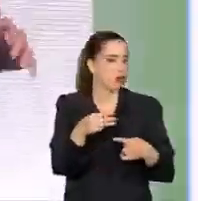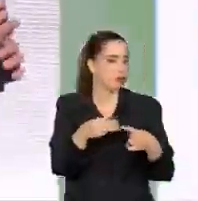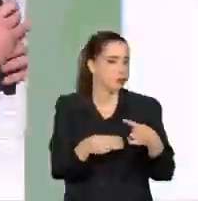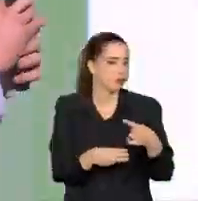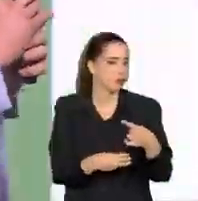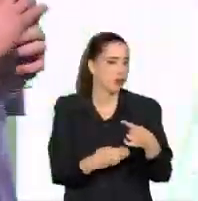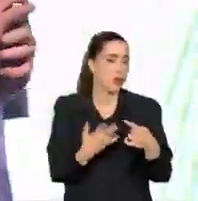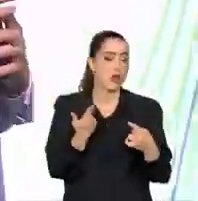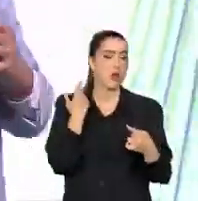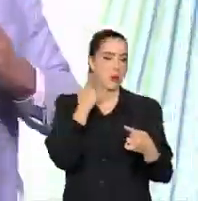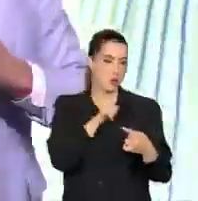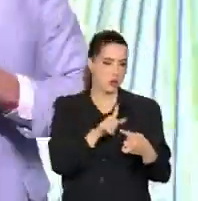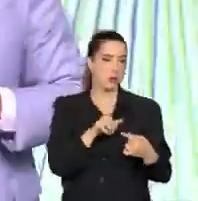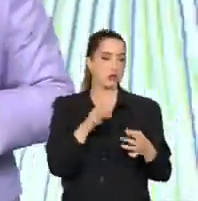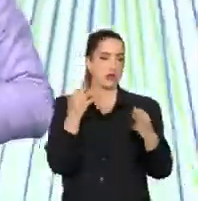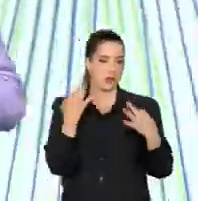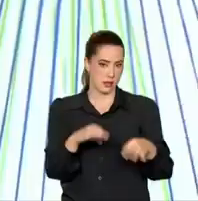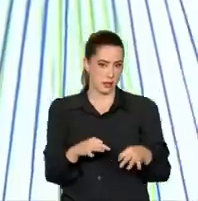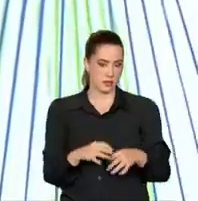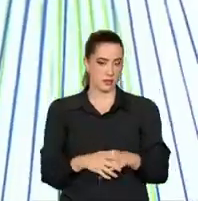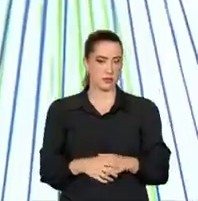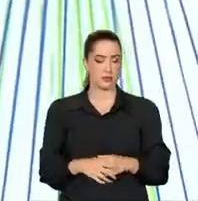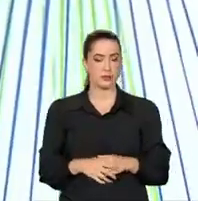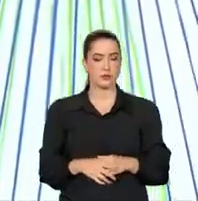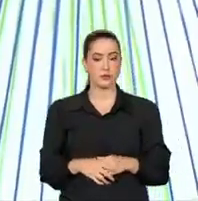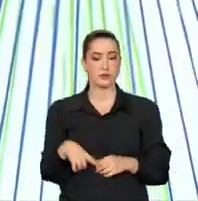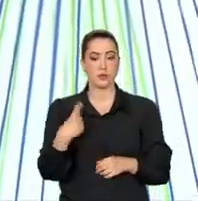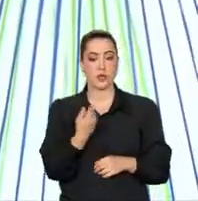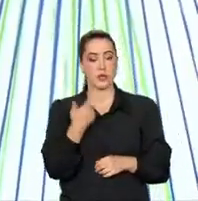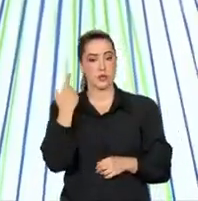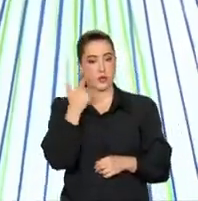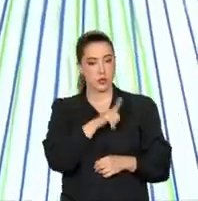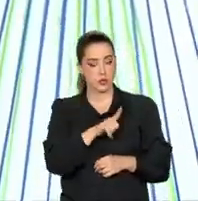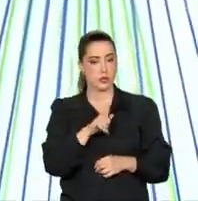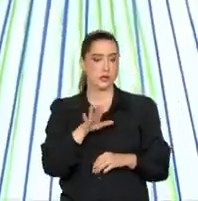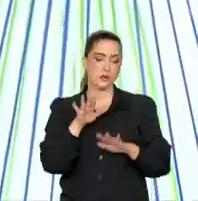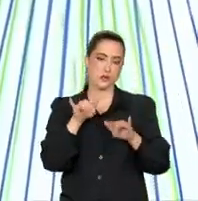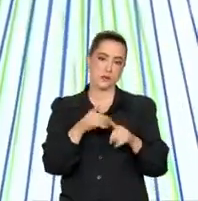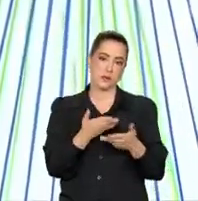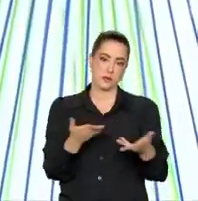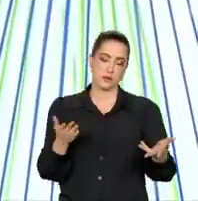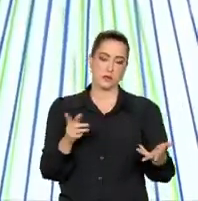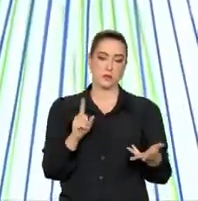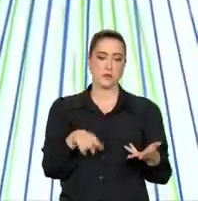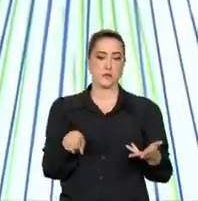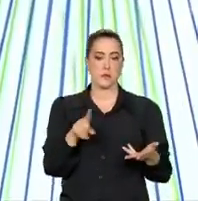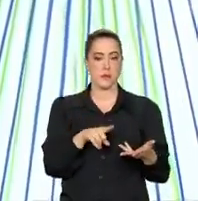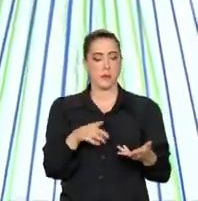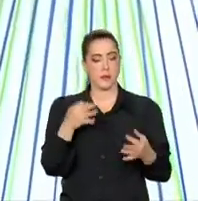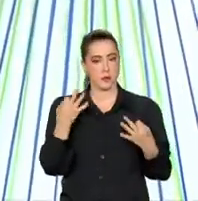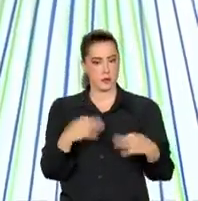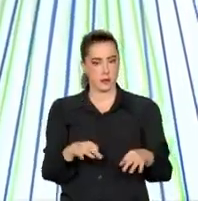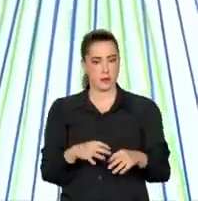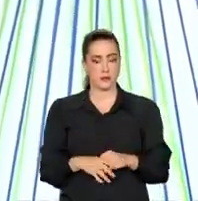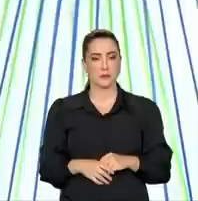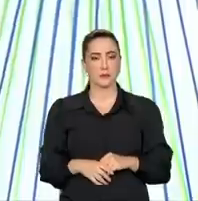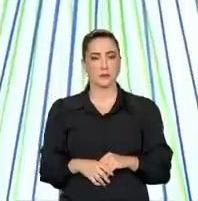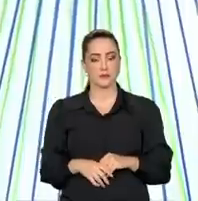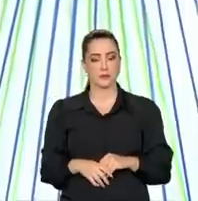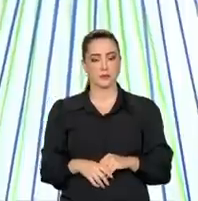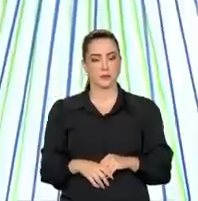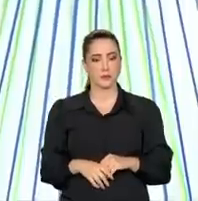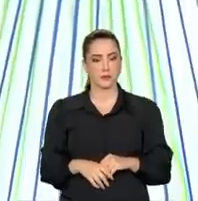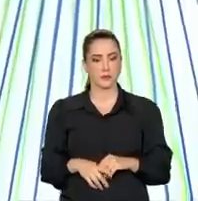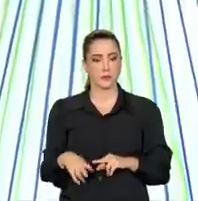que a gente possa alcançar aí uma meta que a gente possa chegar aí ao ideal, né?